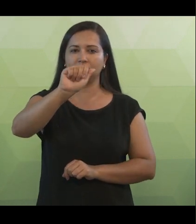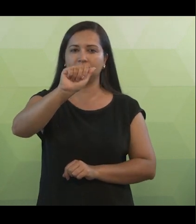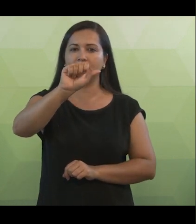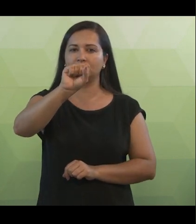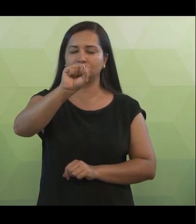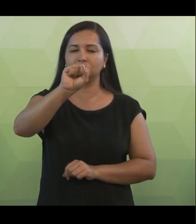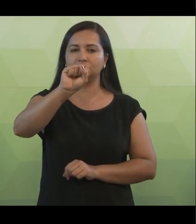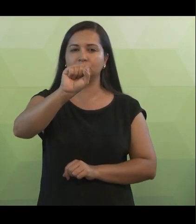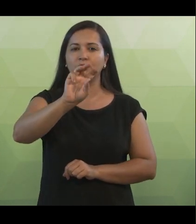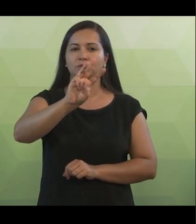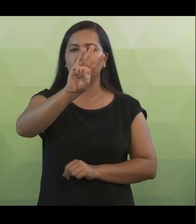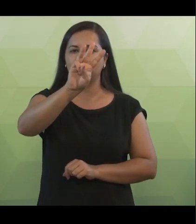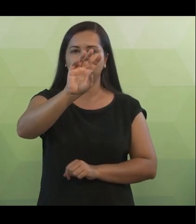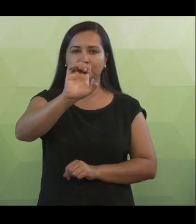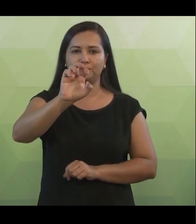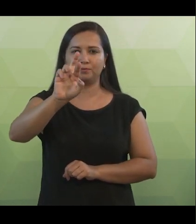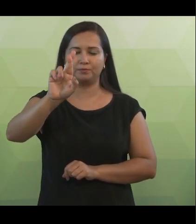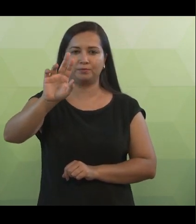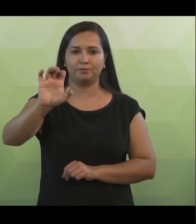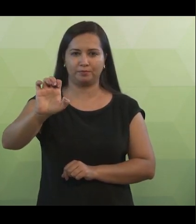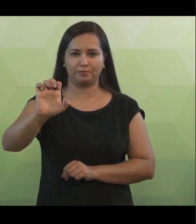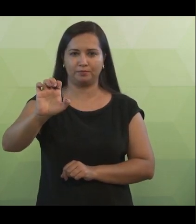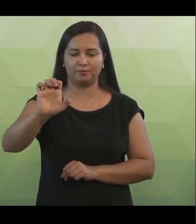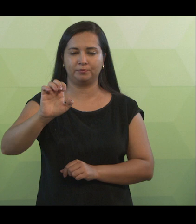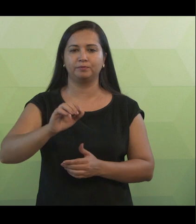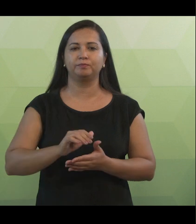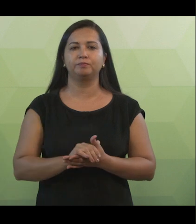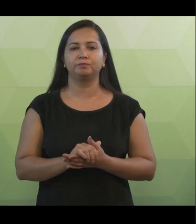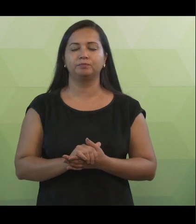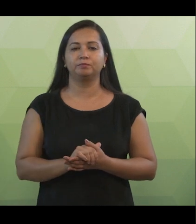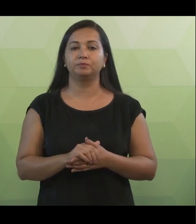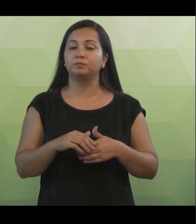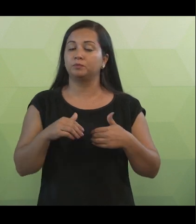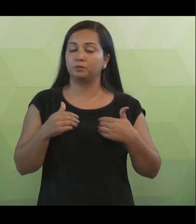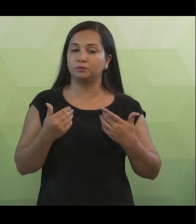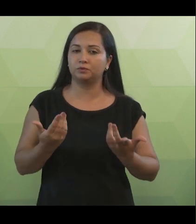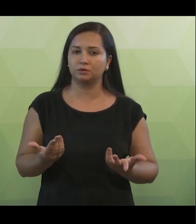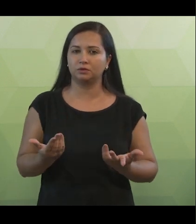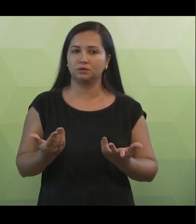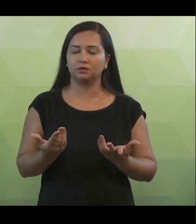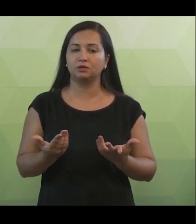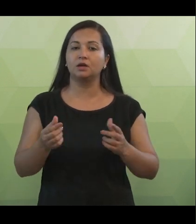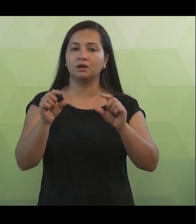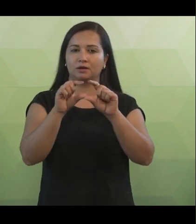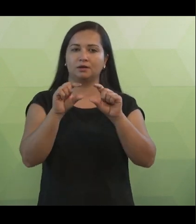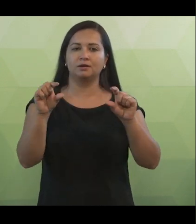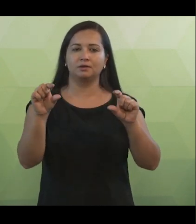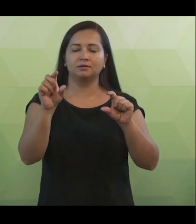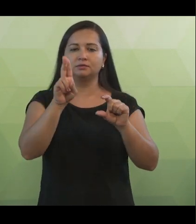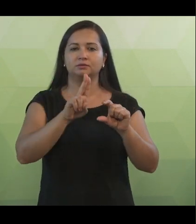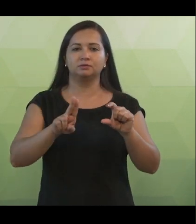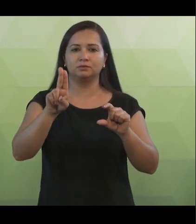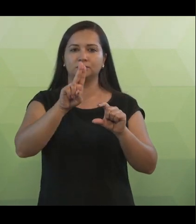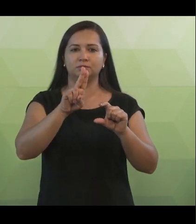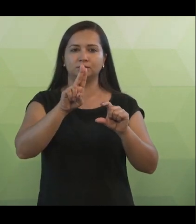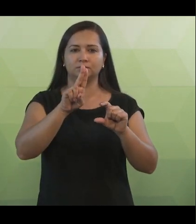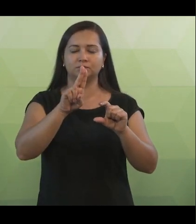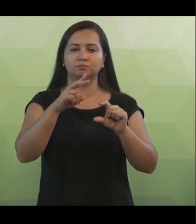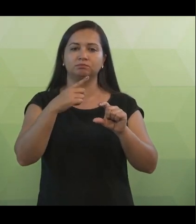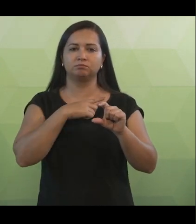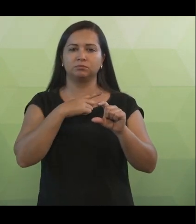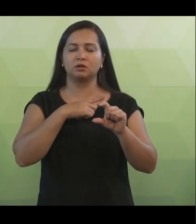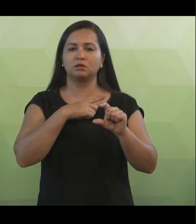registros mediante algum critério de seleção. Em outras palavras, essa cláusula é usada para extrair apenas